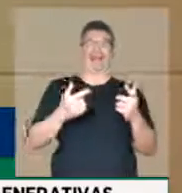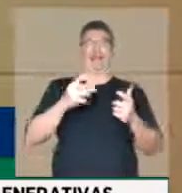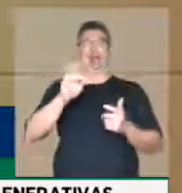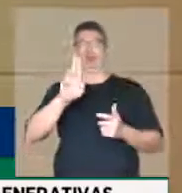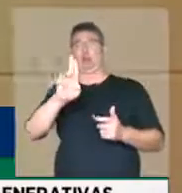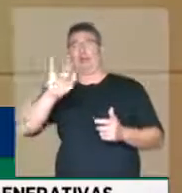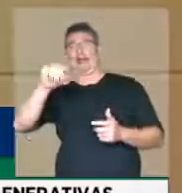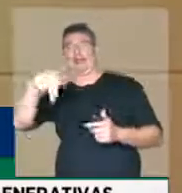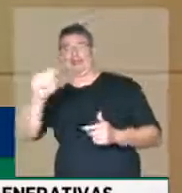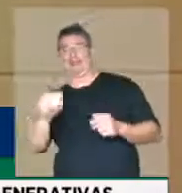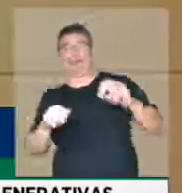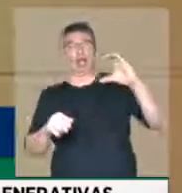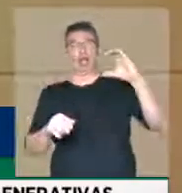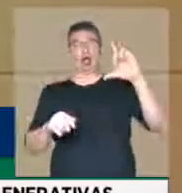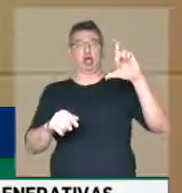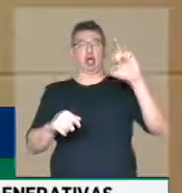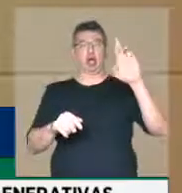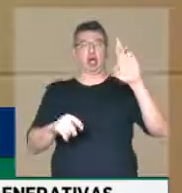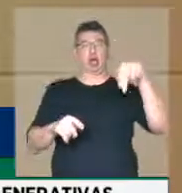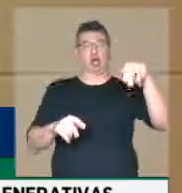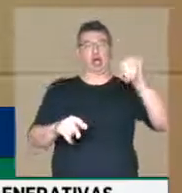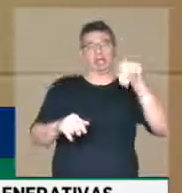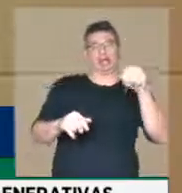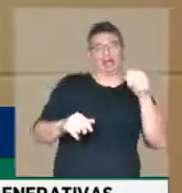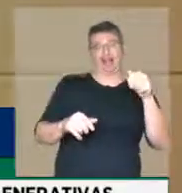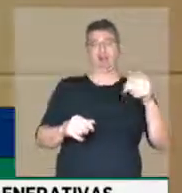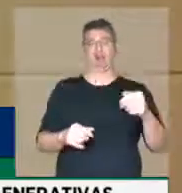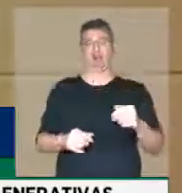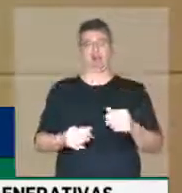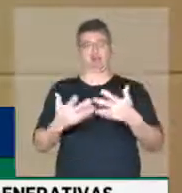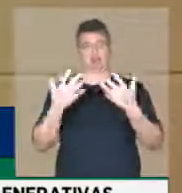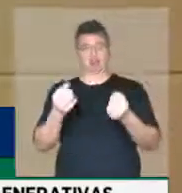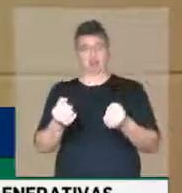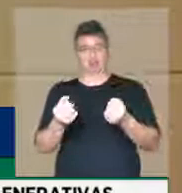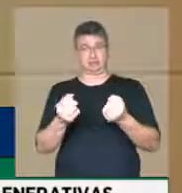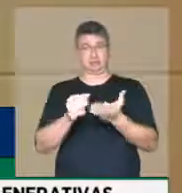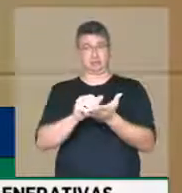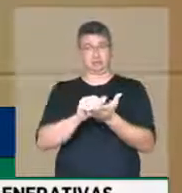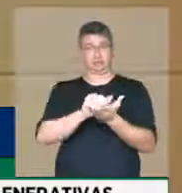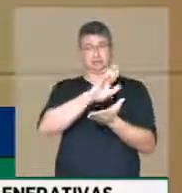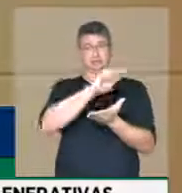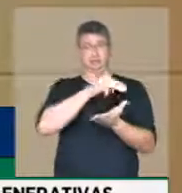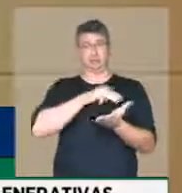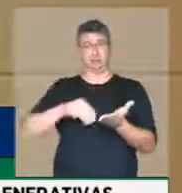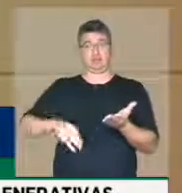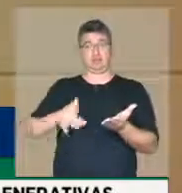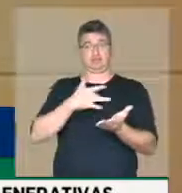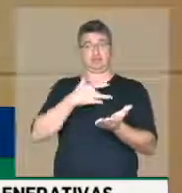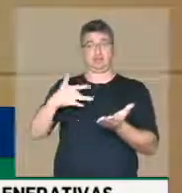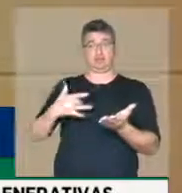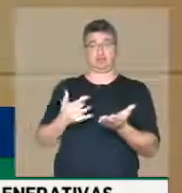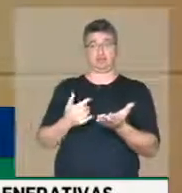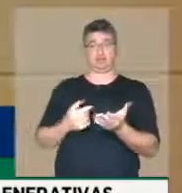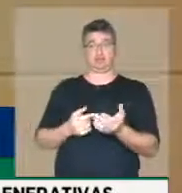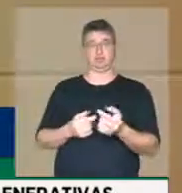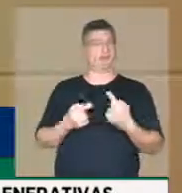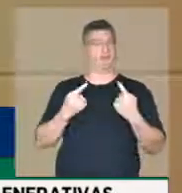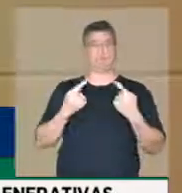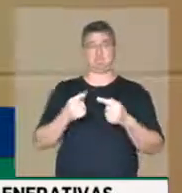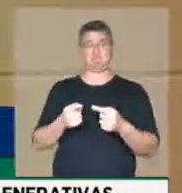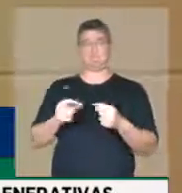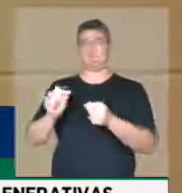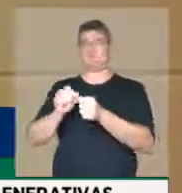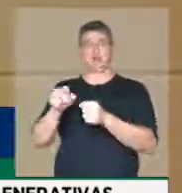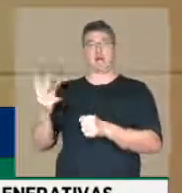tubaína, com cloroquina. Permite a demissão de 2 ministros da Saúde, leva